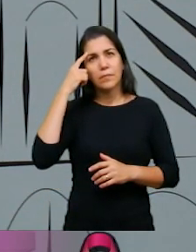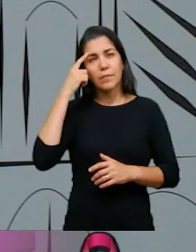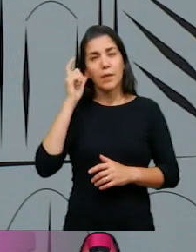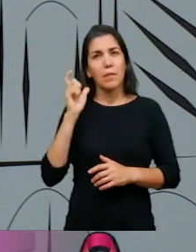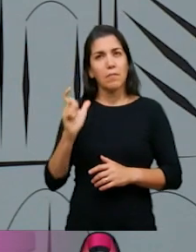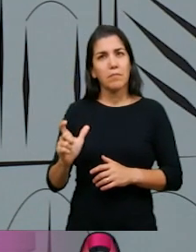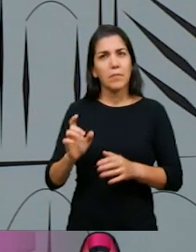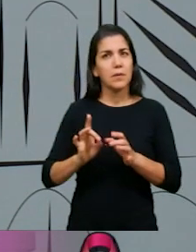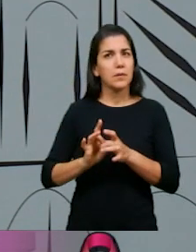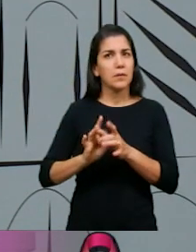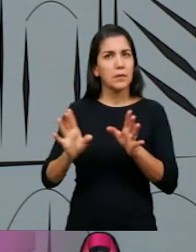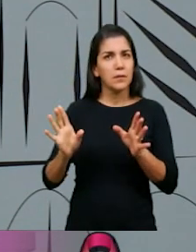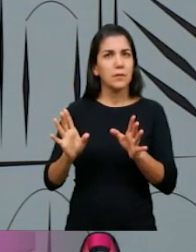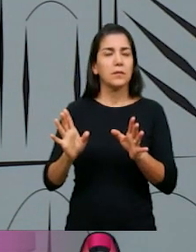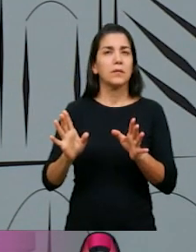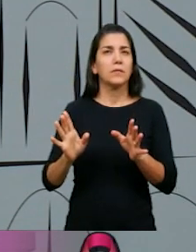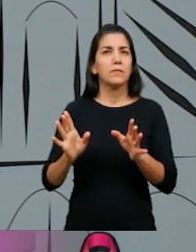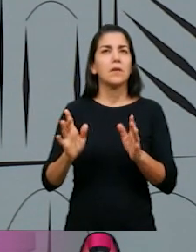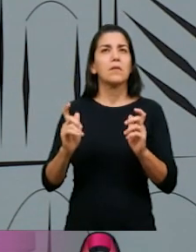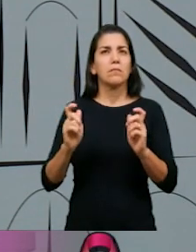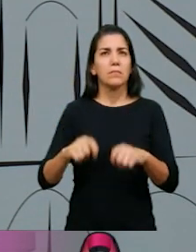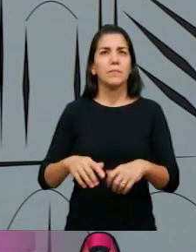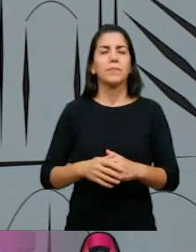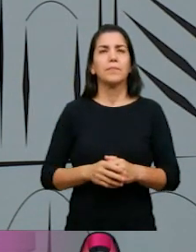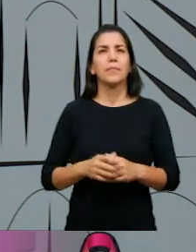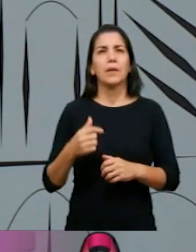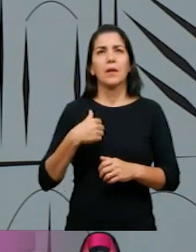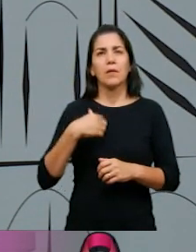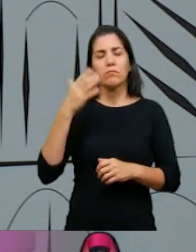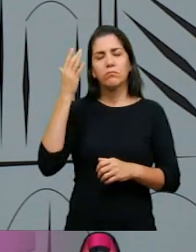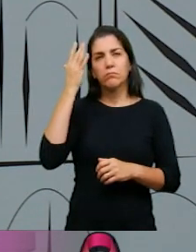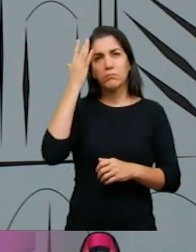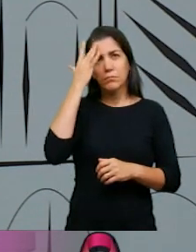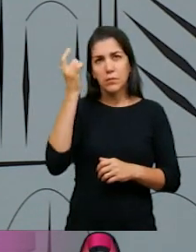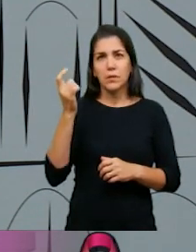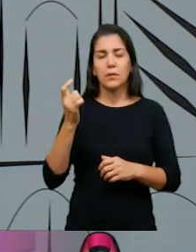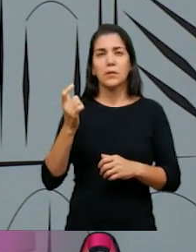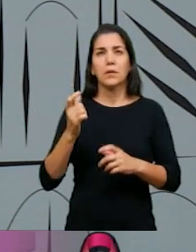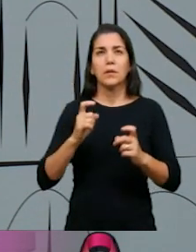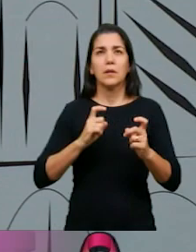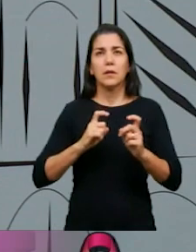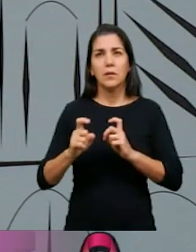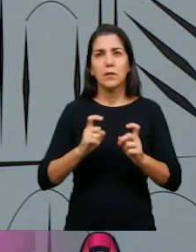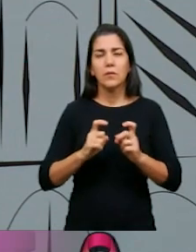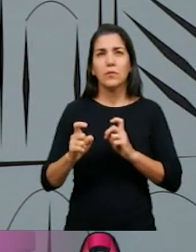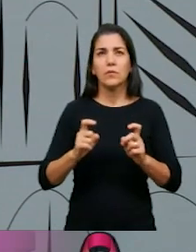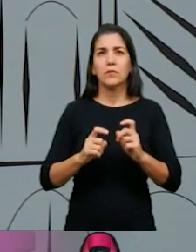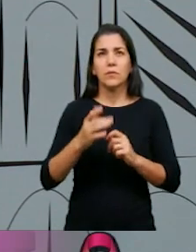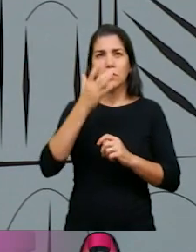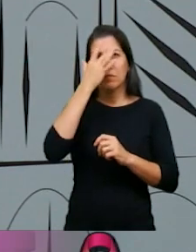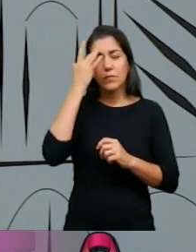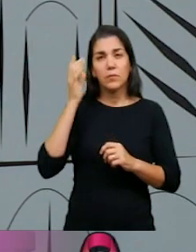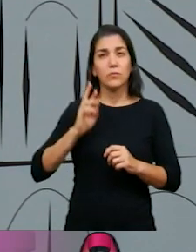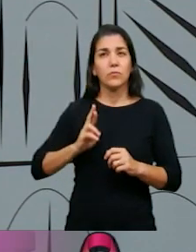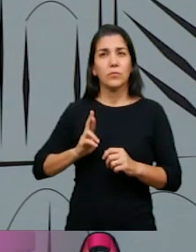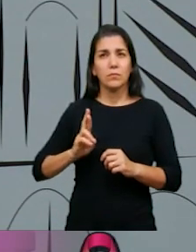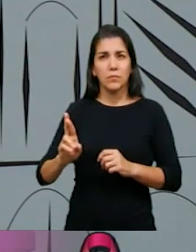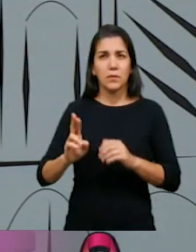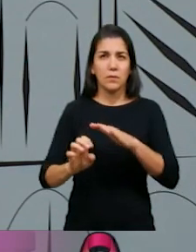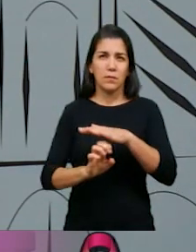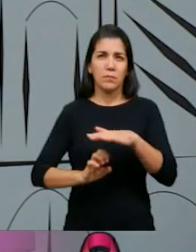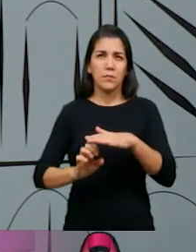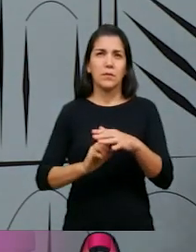a esses candidatos do Enem. Amanhã estaremos reunidos com representantes da empresa, representantes da prefeitura também,